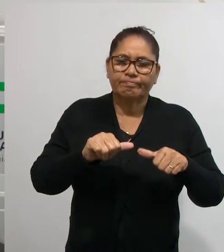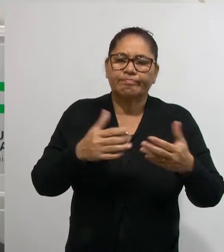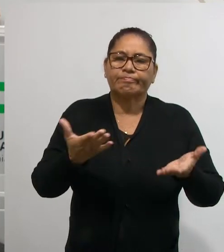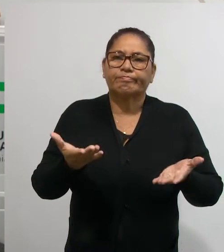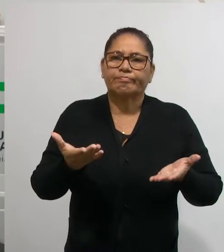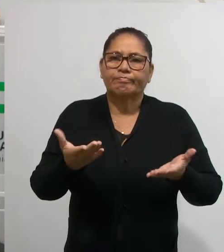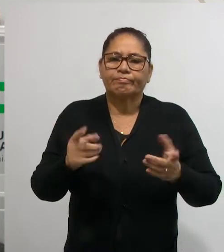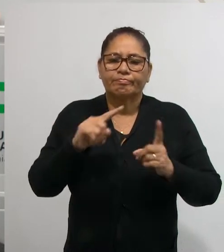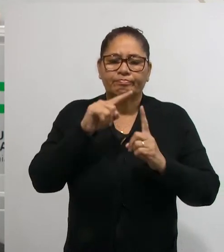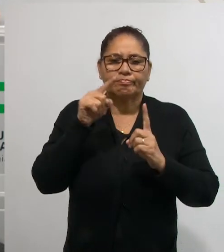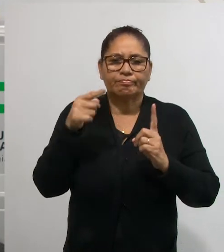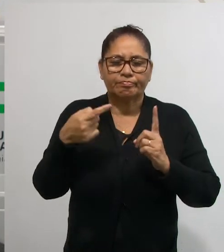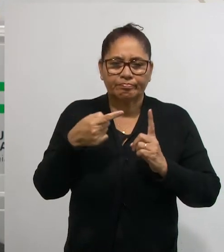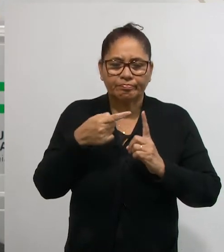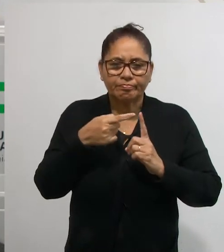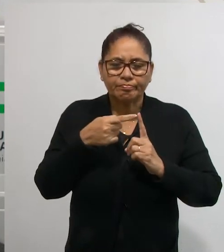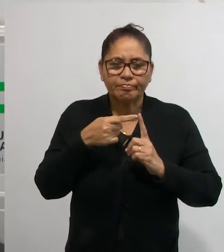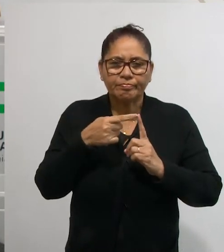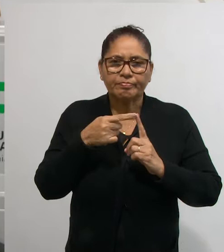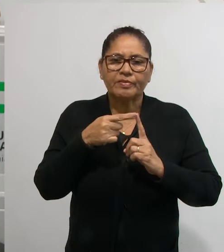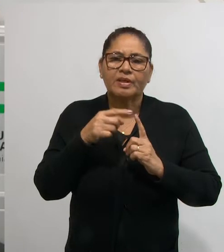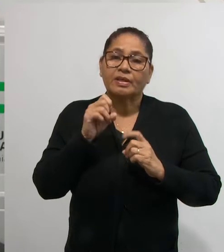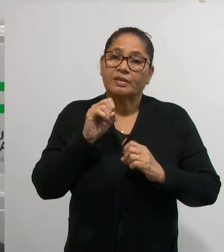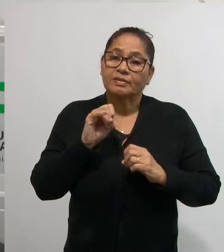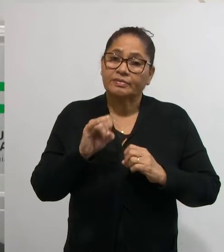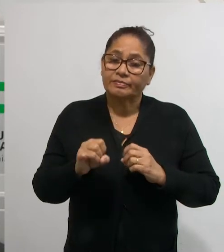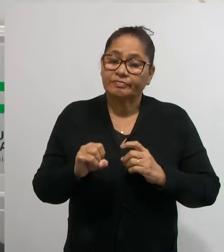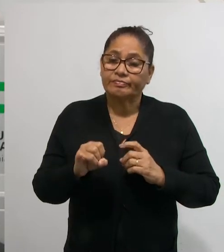esses objetivos e assim